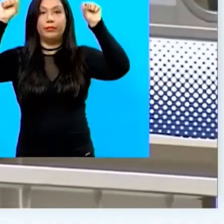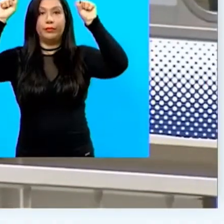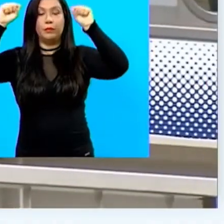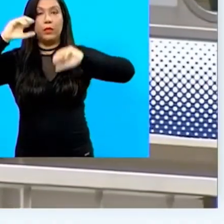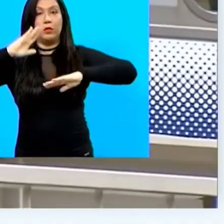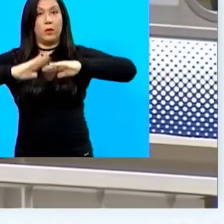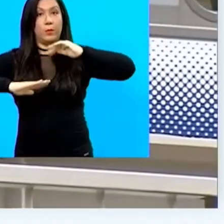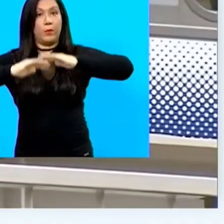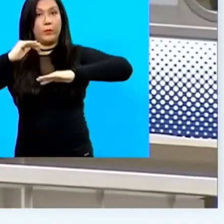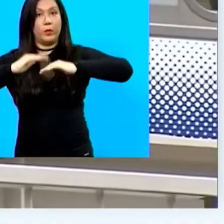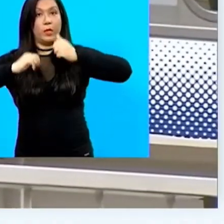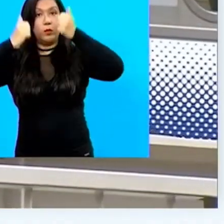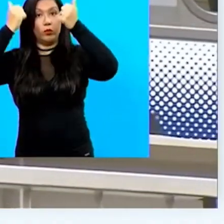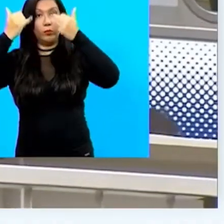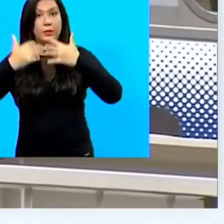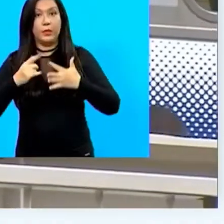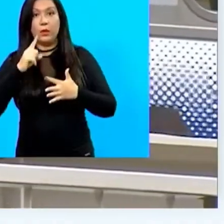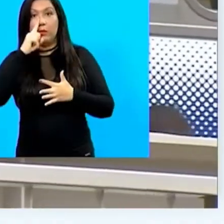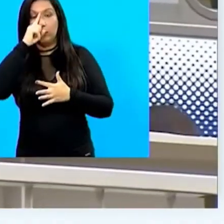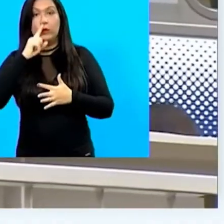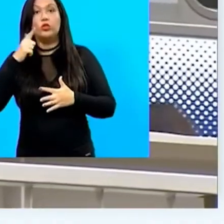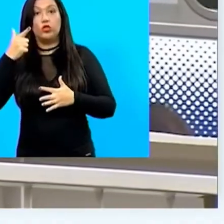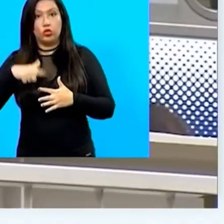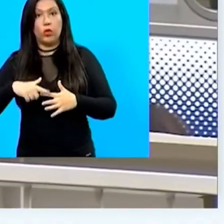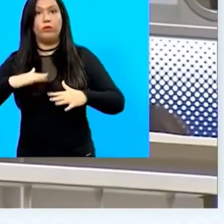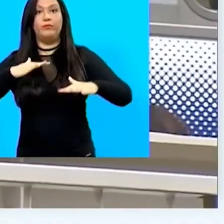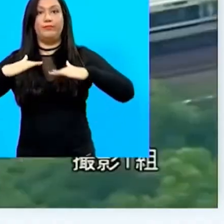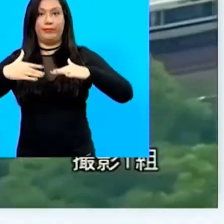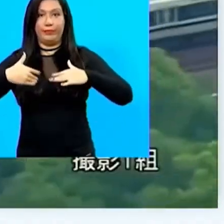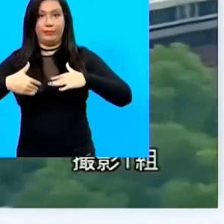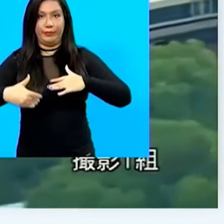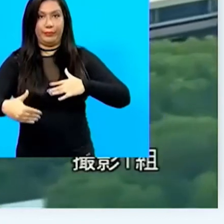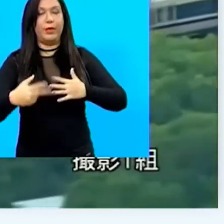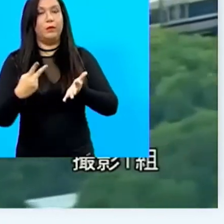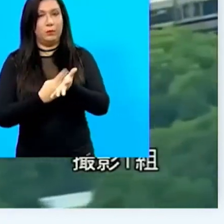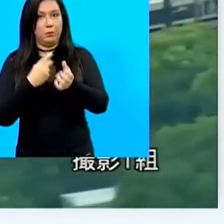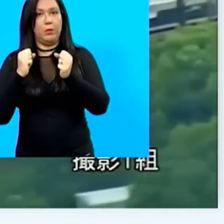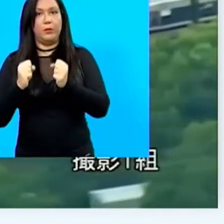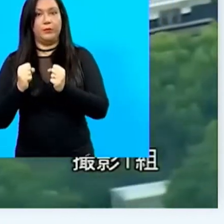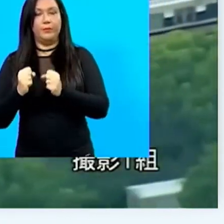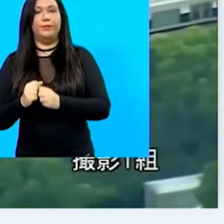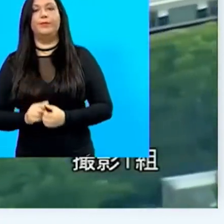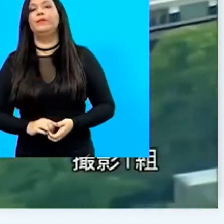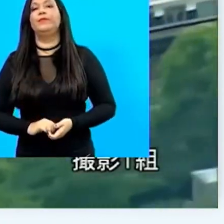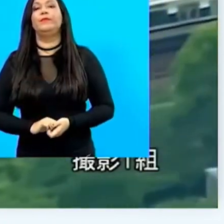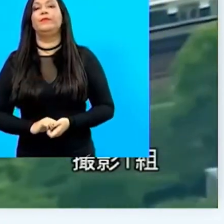elétrica. Os especialistas alertam para o risco de novos tremores nos próximos dias.